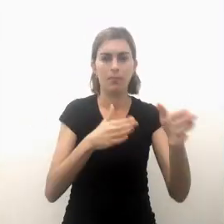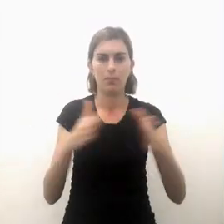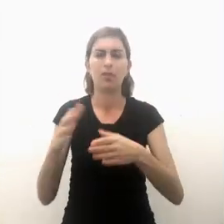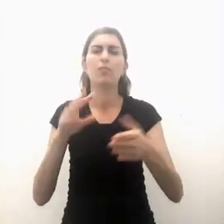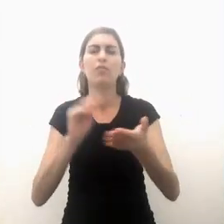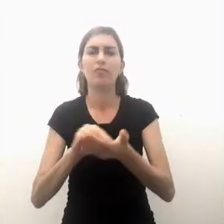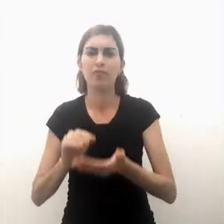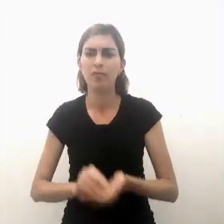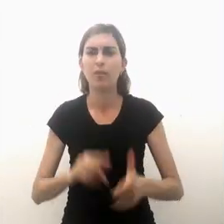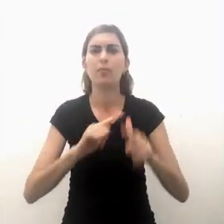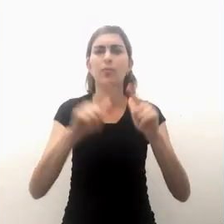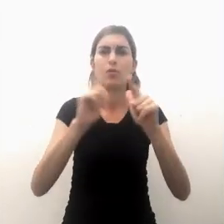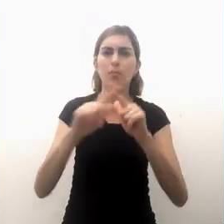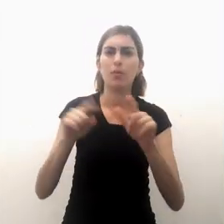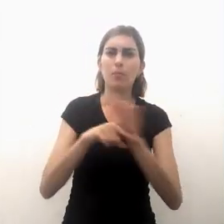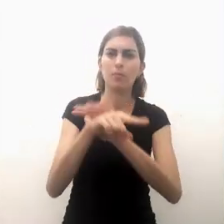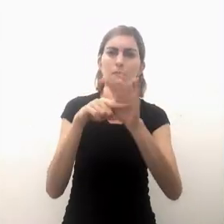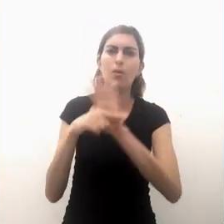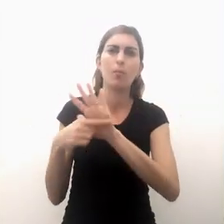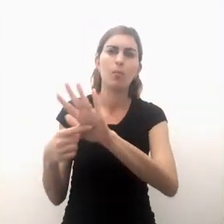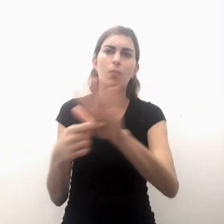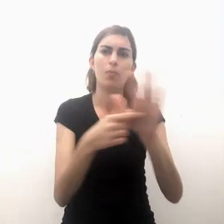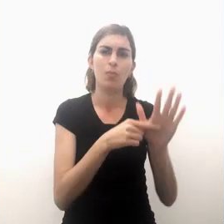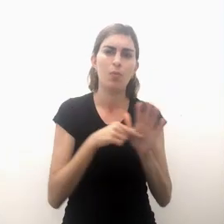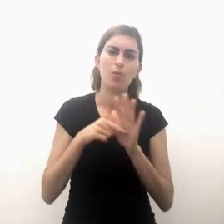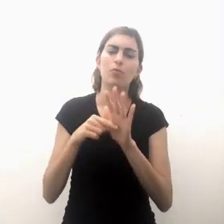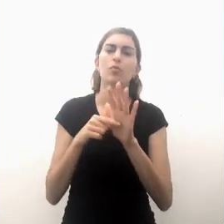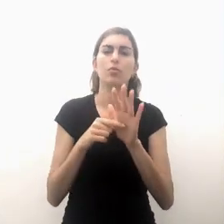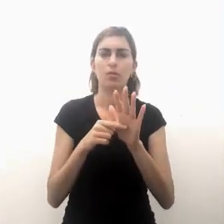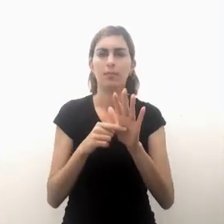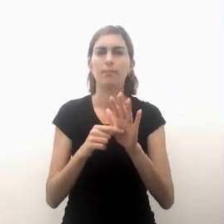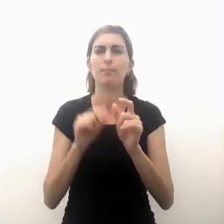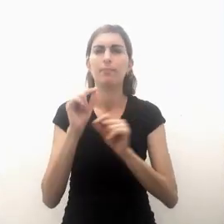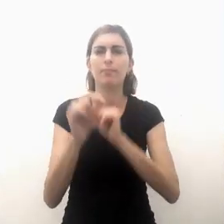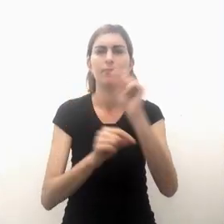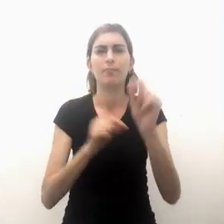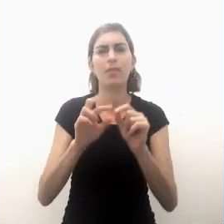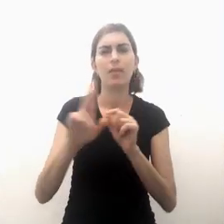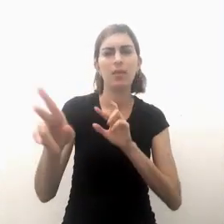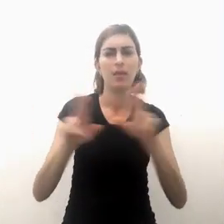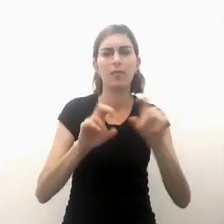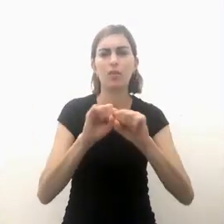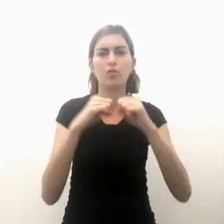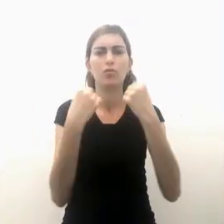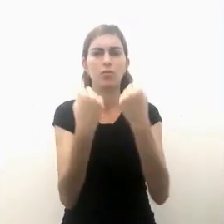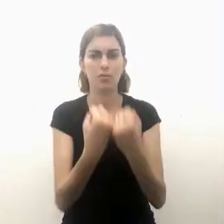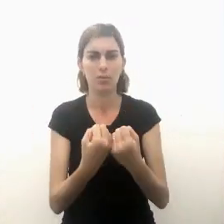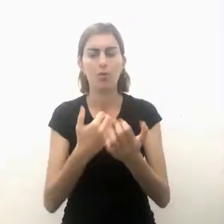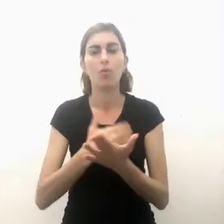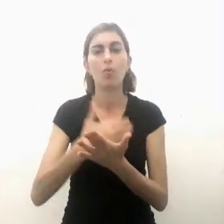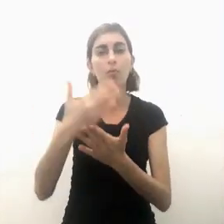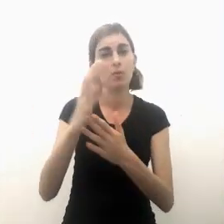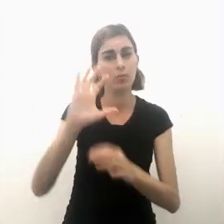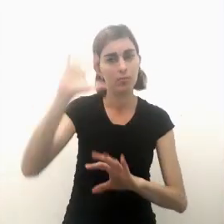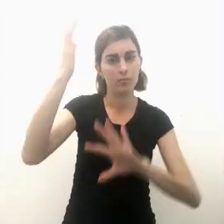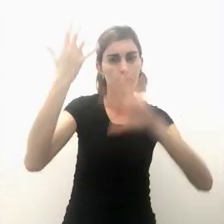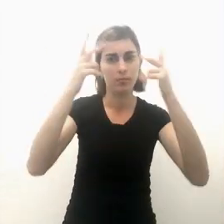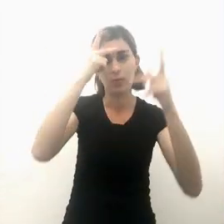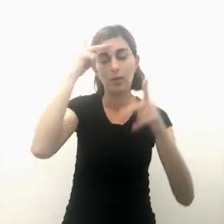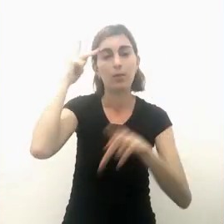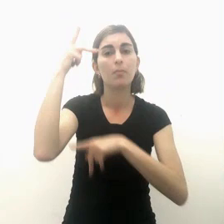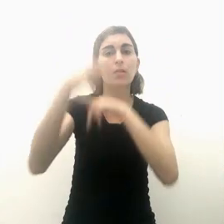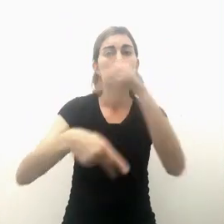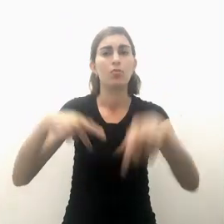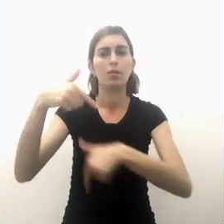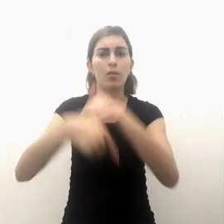aí que pesquisas mostram que grandes diferenças sociais começaram a acontecer. As pessoas